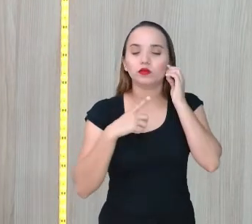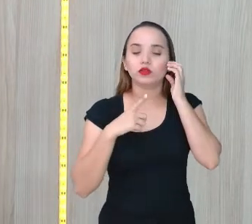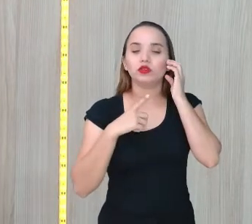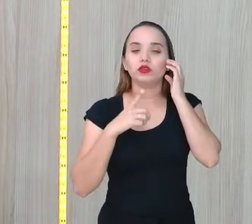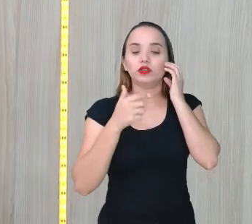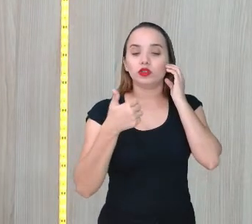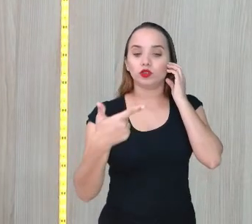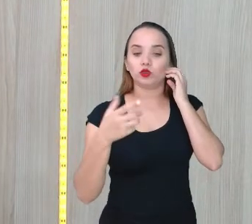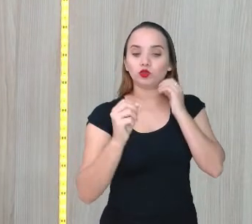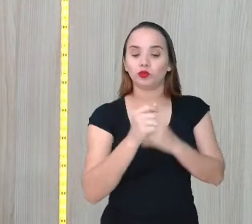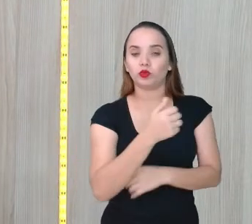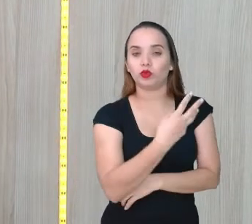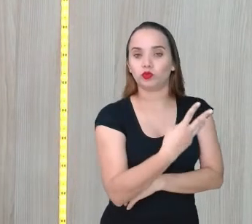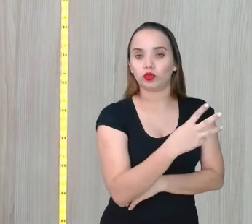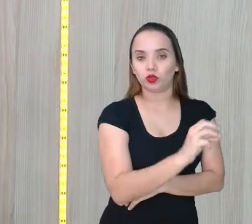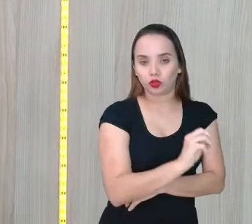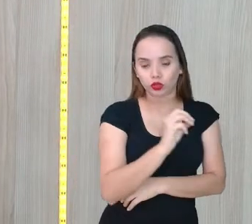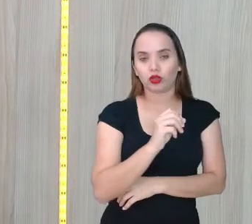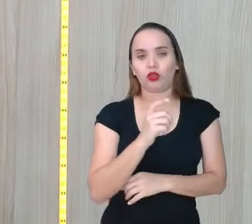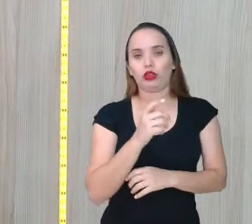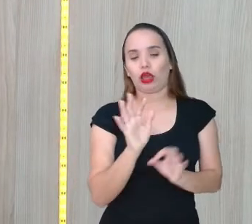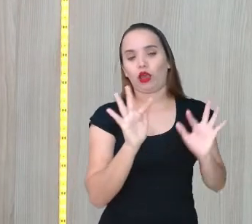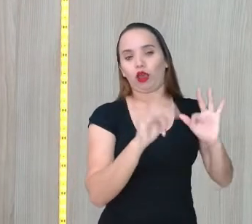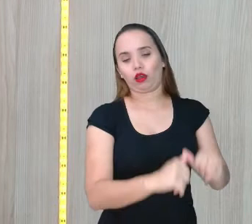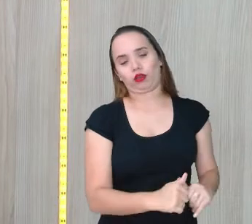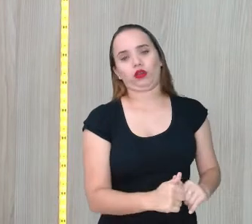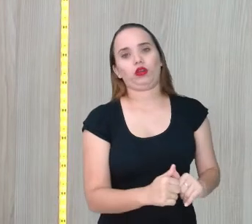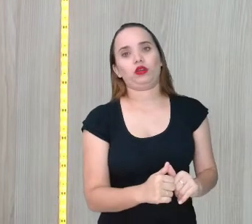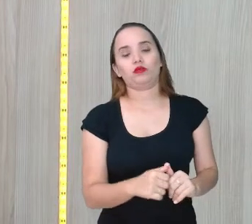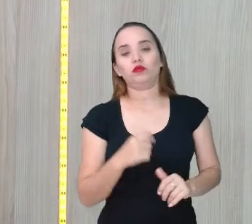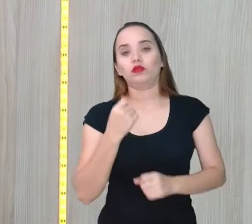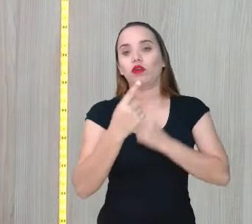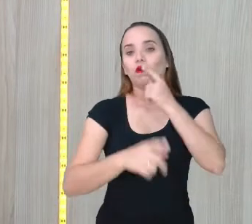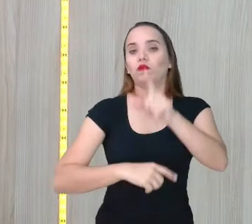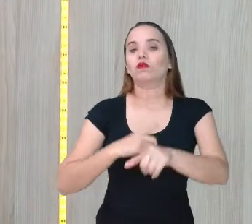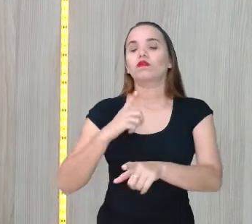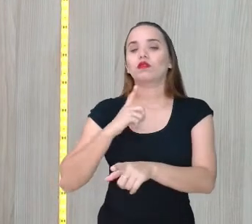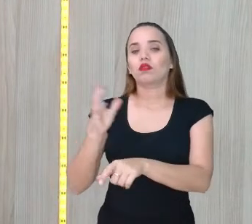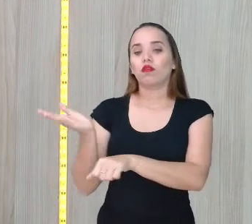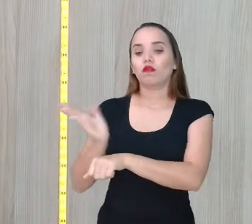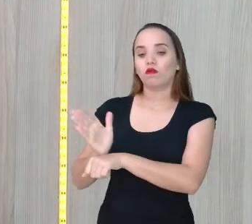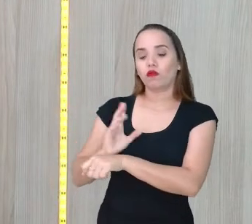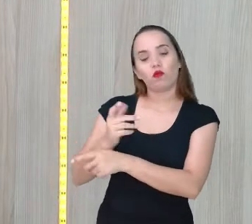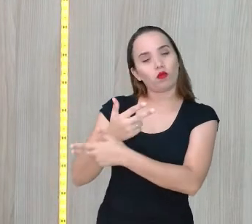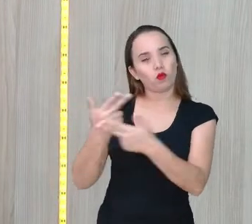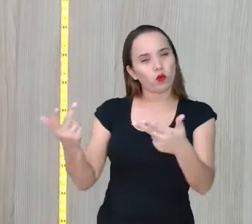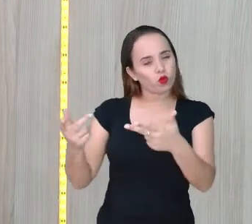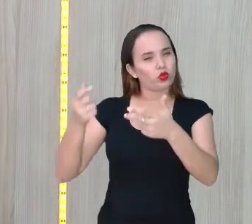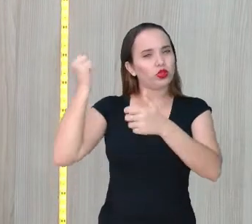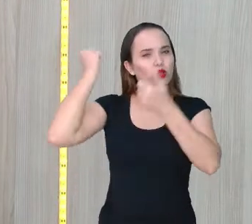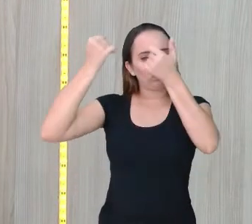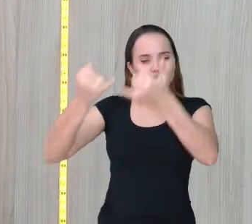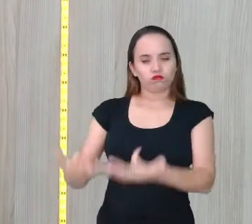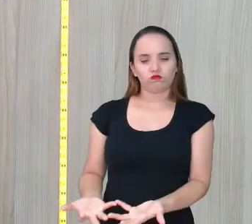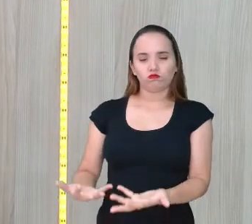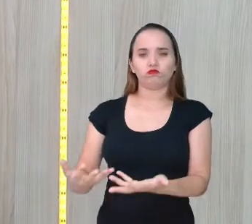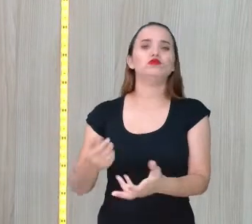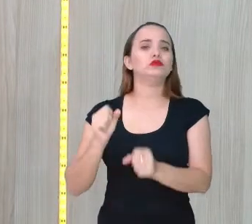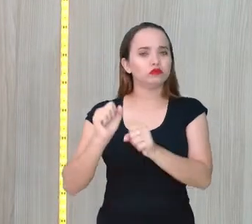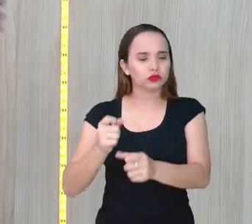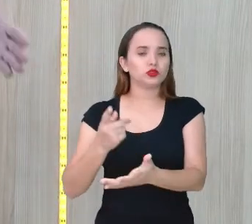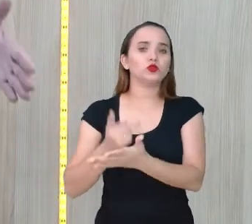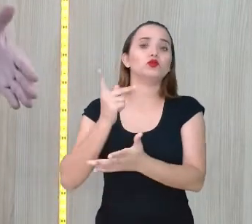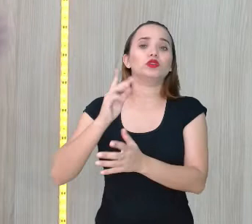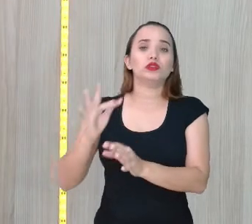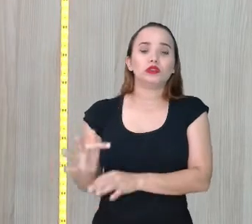fartura. Né? Então, coisas de ficção, de filme, daqui a 10 anos pode ser realidade. Faltar água potável para a gente. Né?